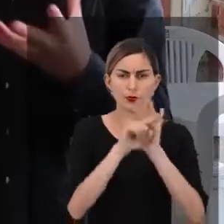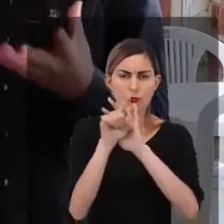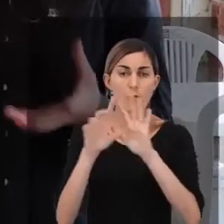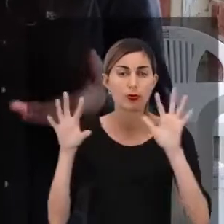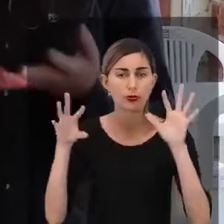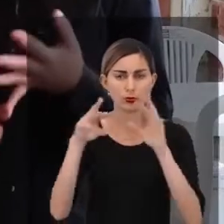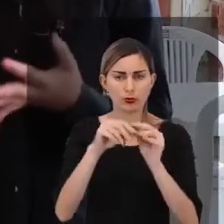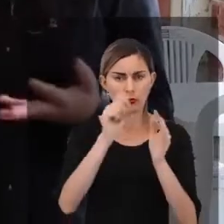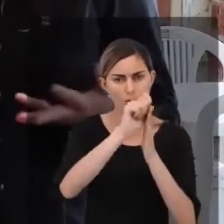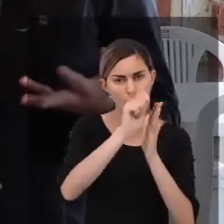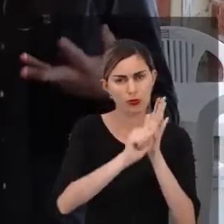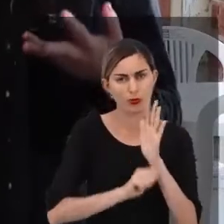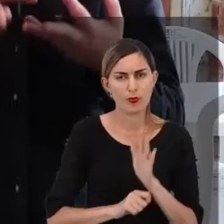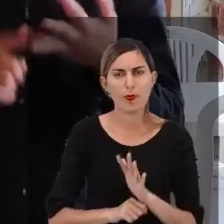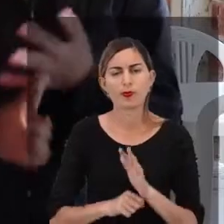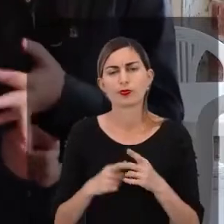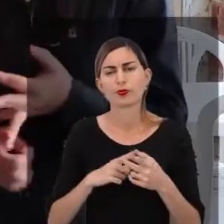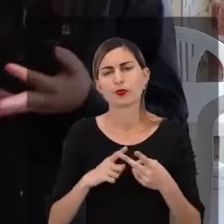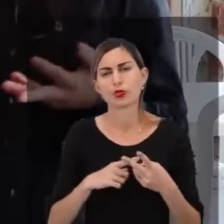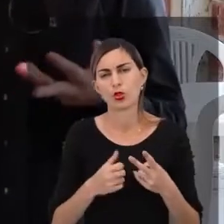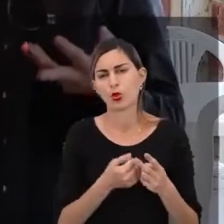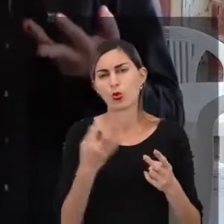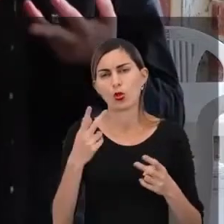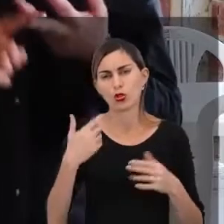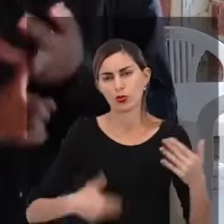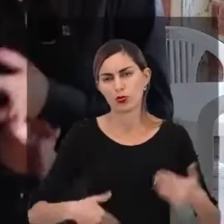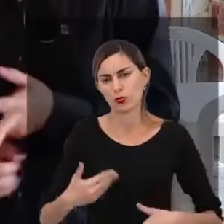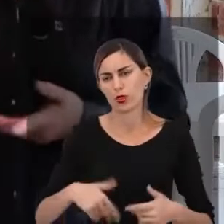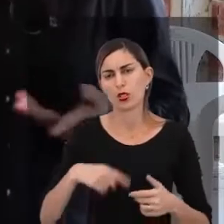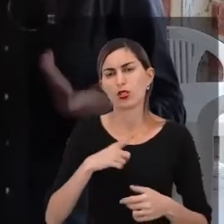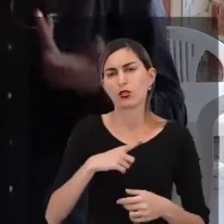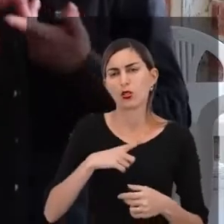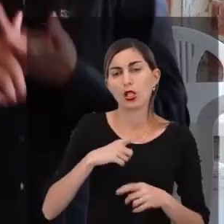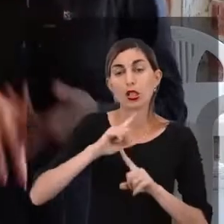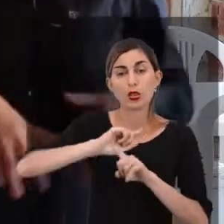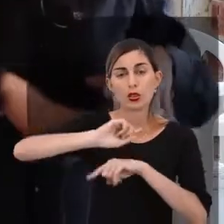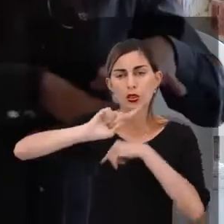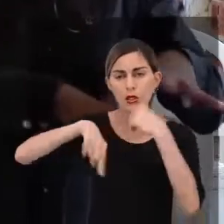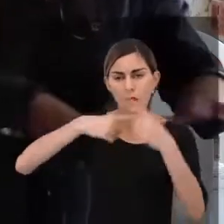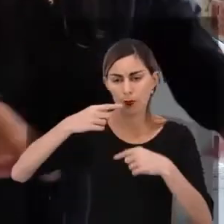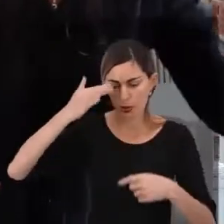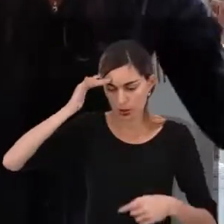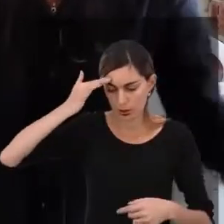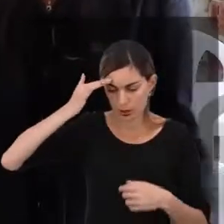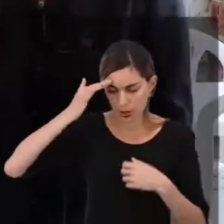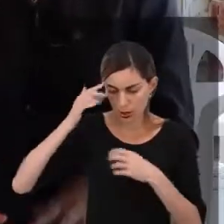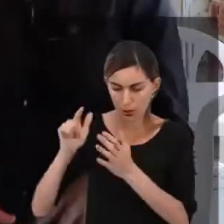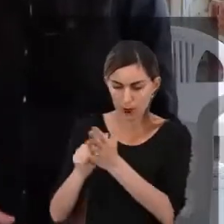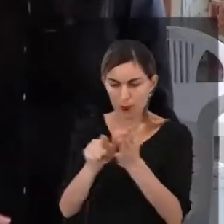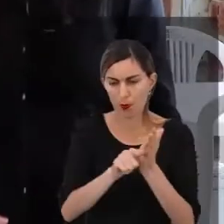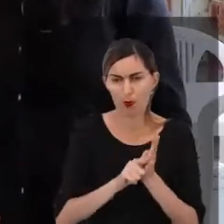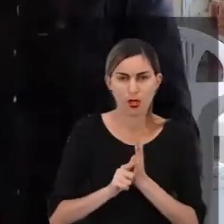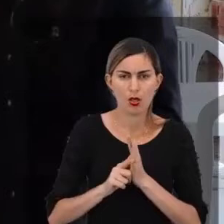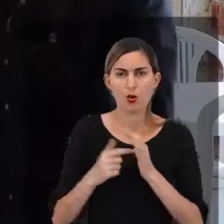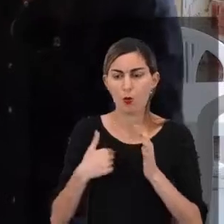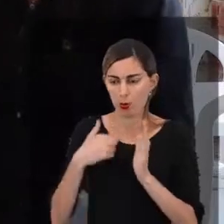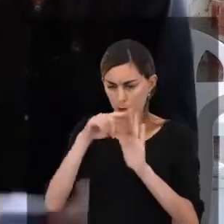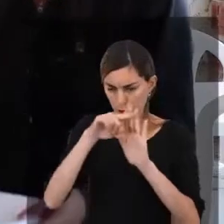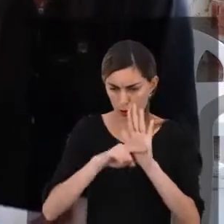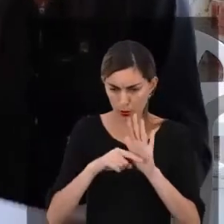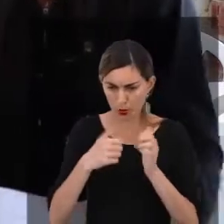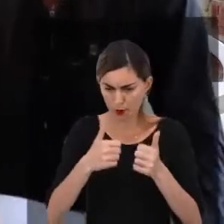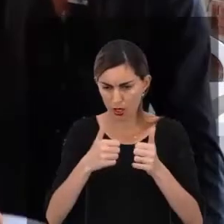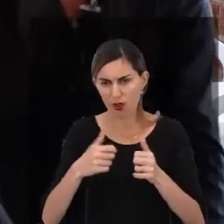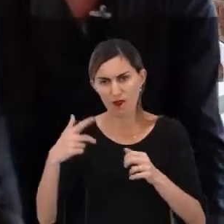levantar tudo. Que fase eu estou, o que é que eu tenho de máquina, quantos funcionários eu tenho, e depois entender toda essa parte aqui. Meu programa